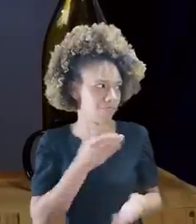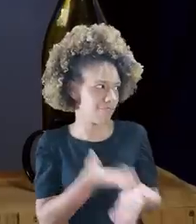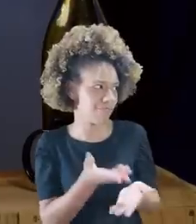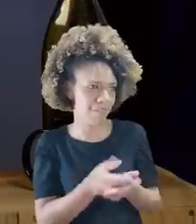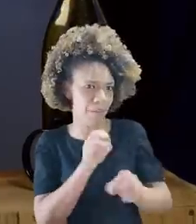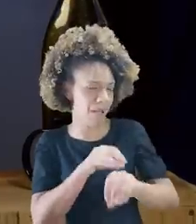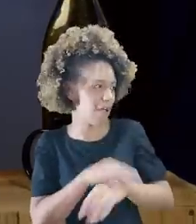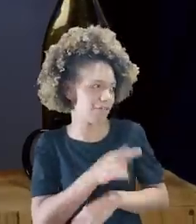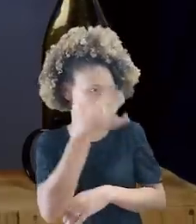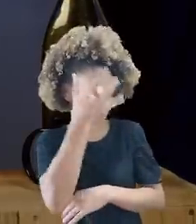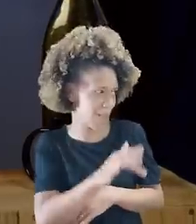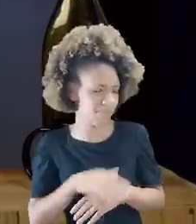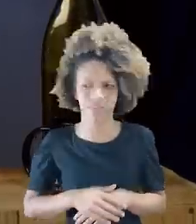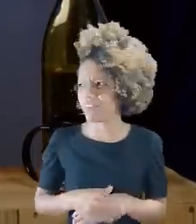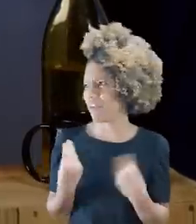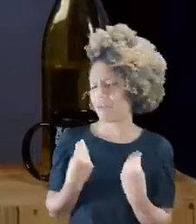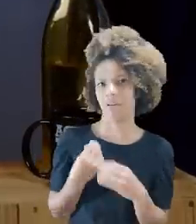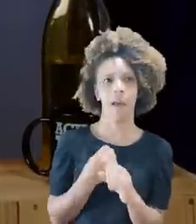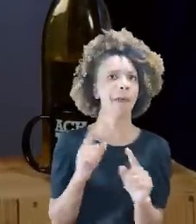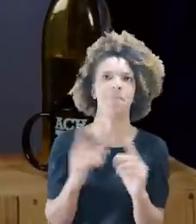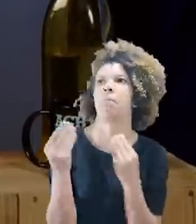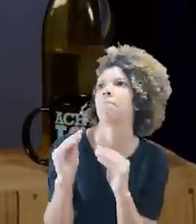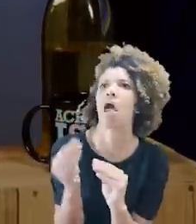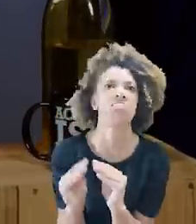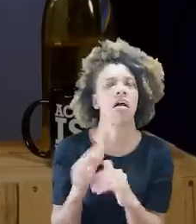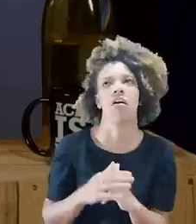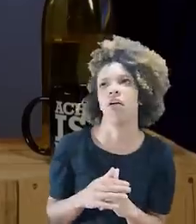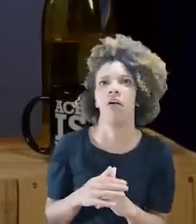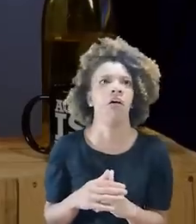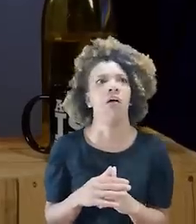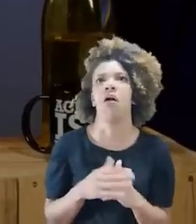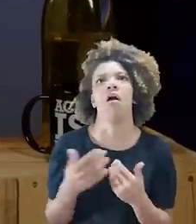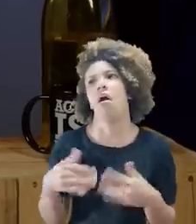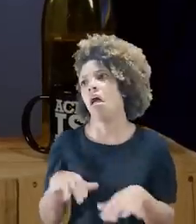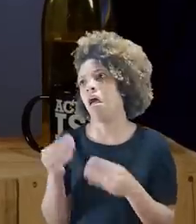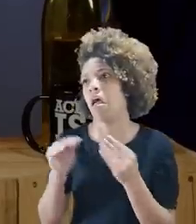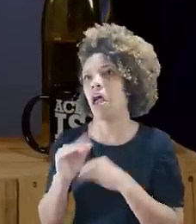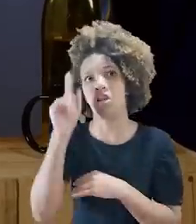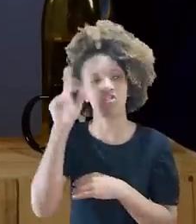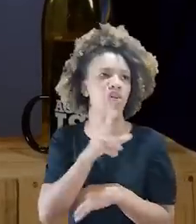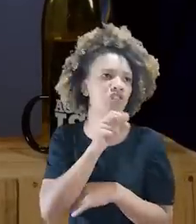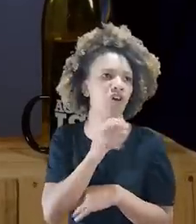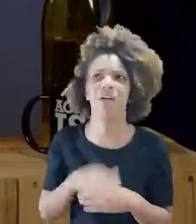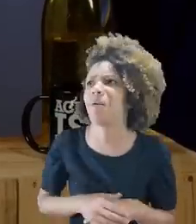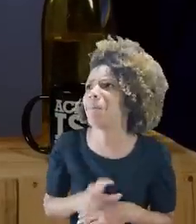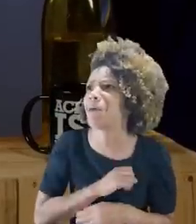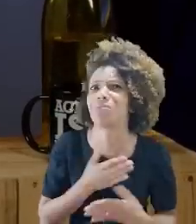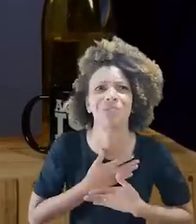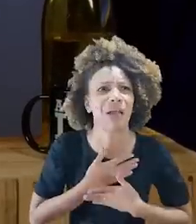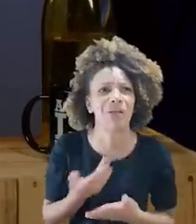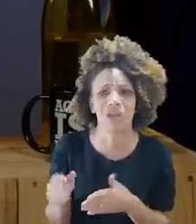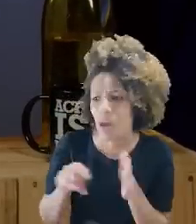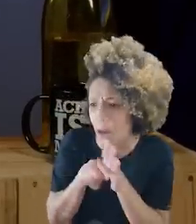da vó com vou c não vou ligar pra minha sogra mãe sogra te amamos bem Manda um beijo pra vovó Manda um beijo pra vovó